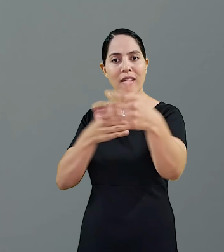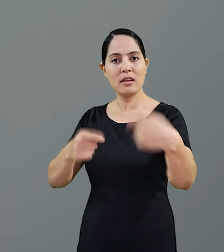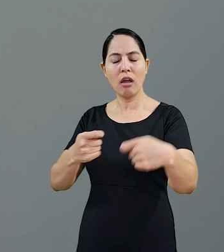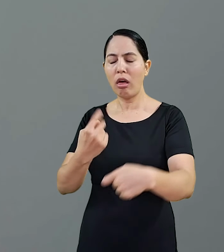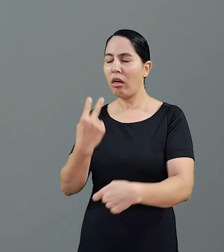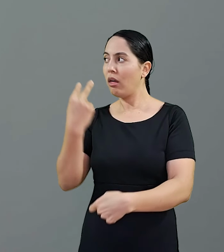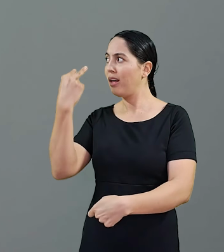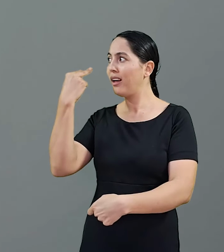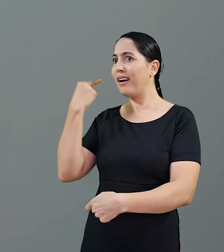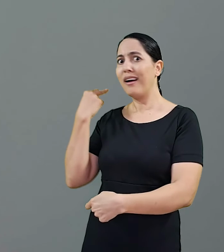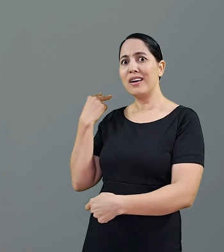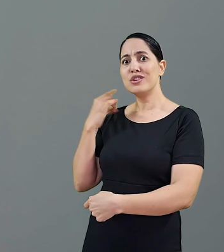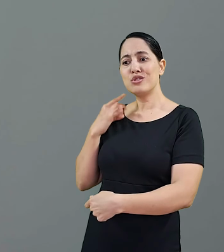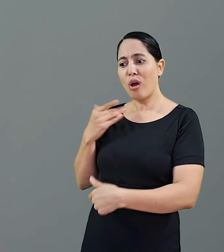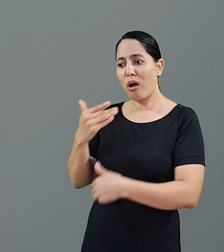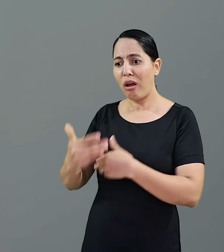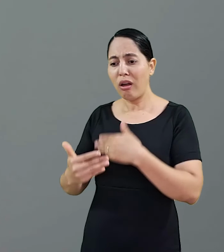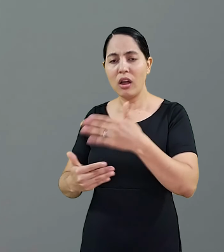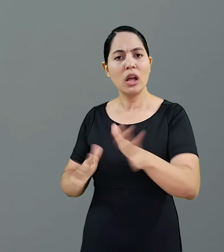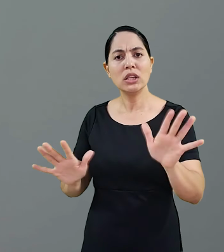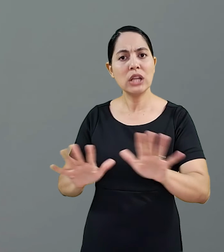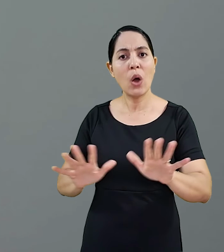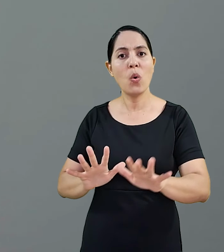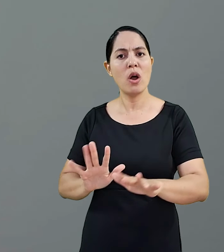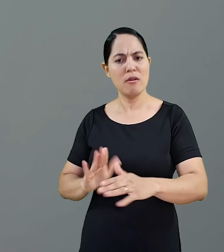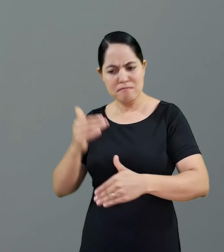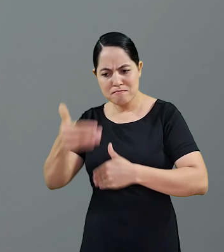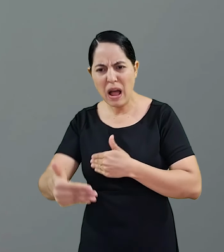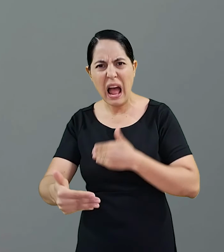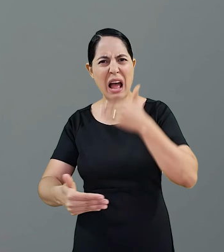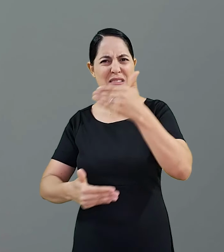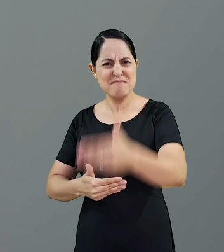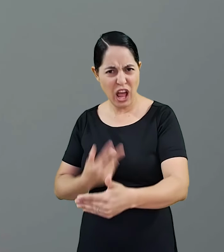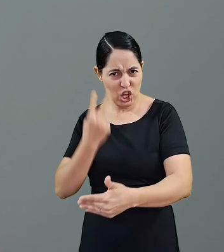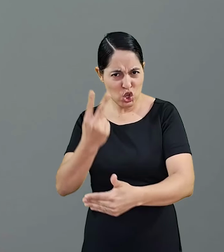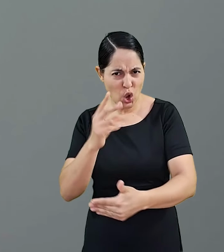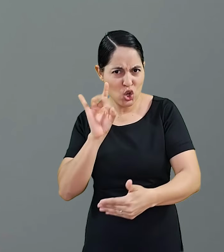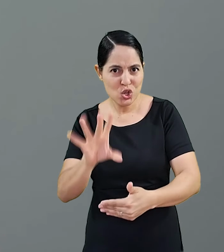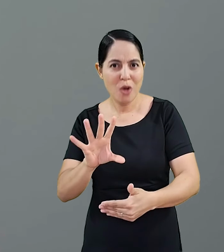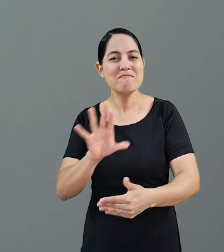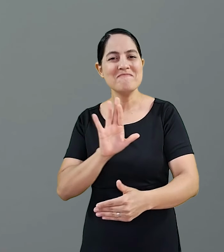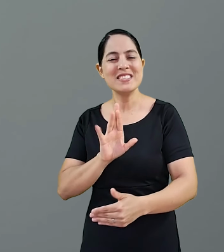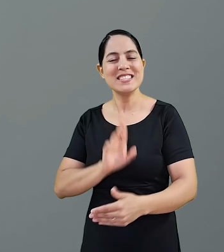preocupada que se deu 2 passos apenas. Mas, na verdade, 2 passos às vezes representam muito. Então,